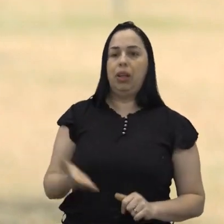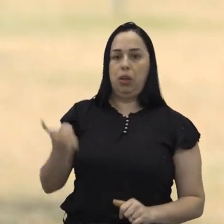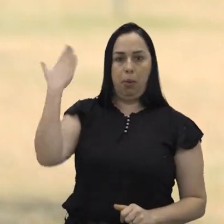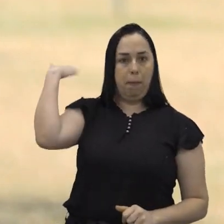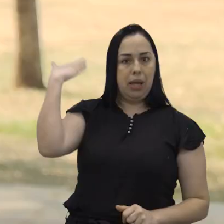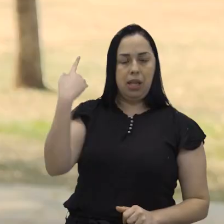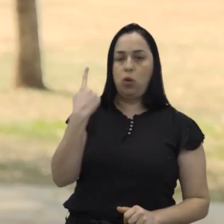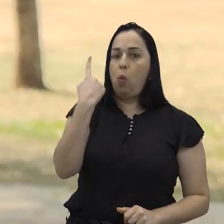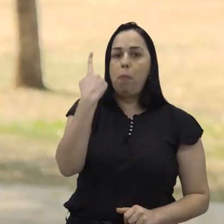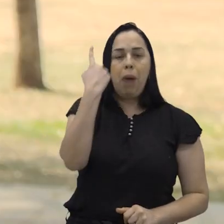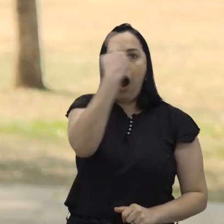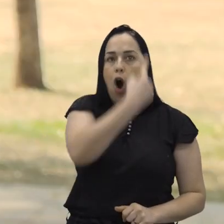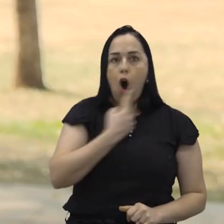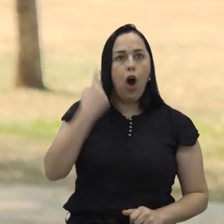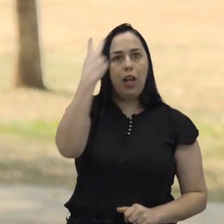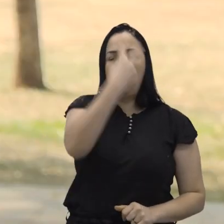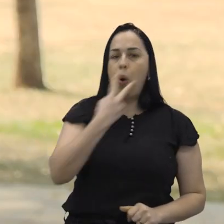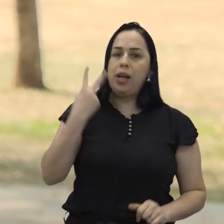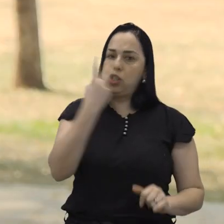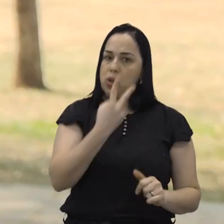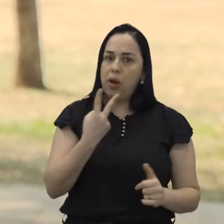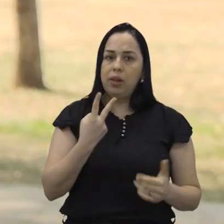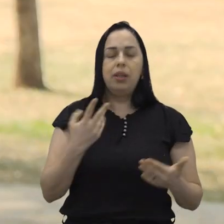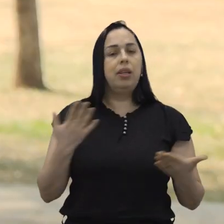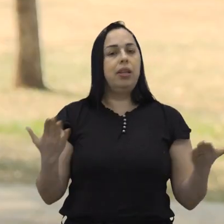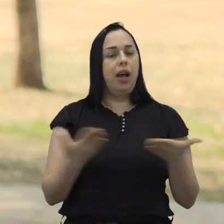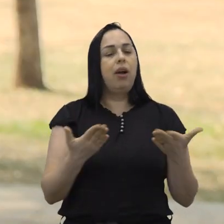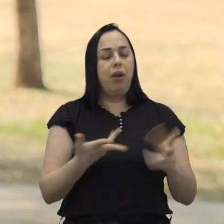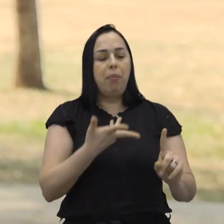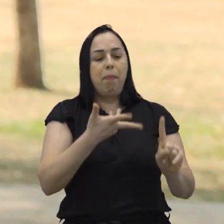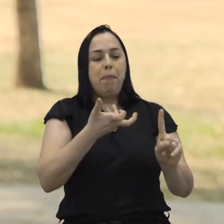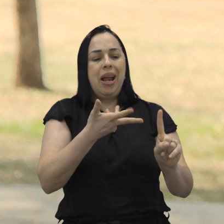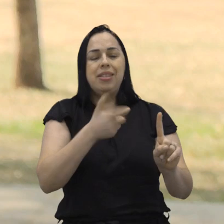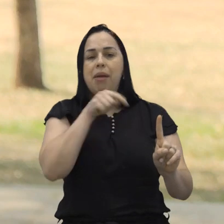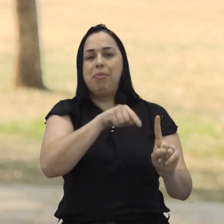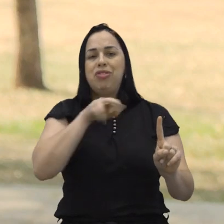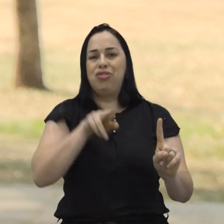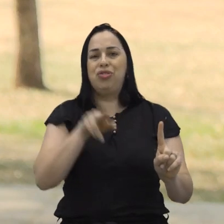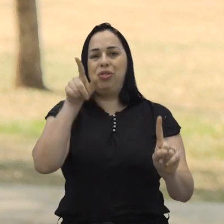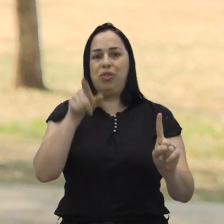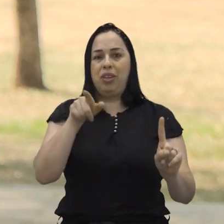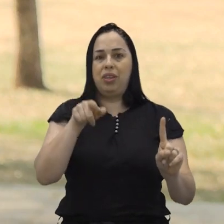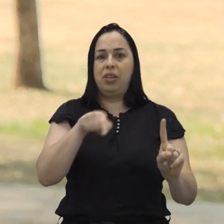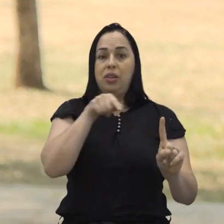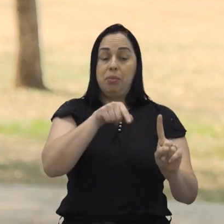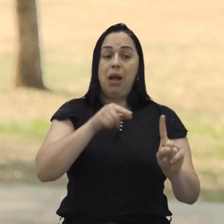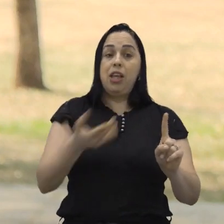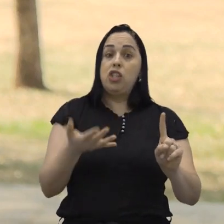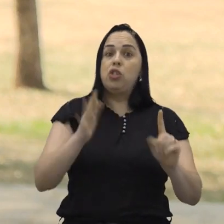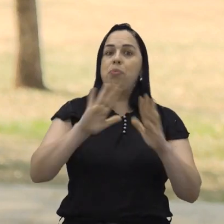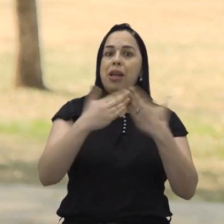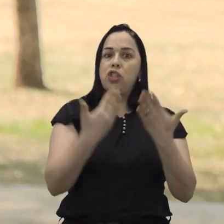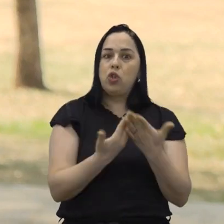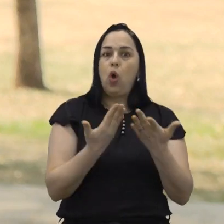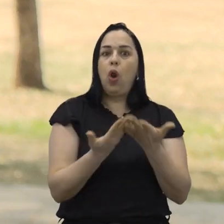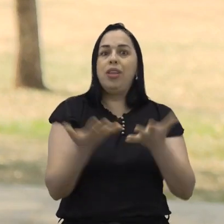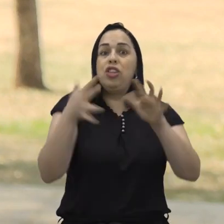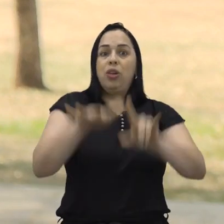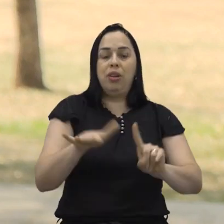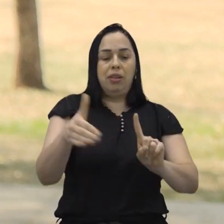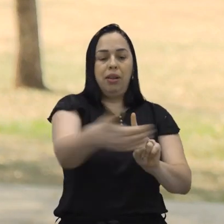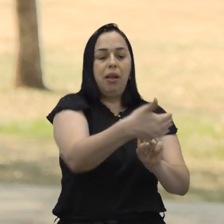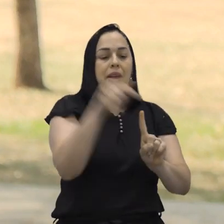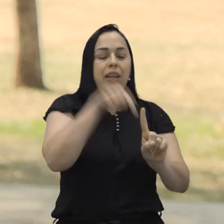para o filho. Ele ficava de 1 a 2 horas só na escola, na educação infantil. Então a gente consegue notar a diferença, né, de uma escola